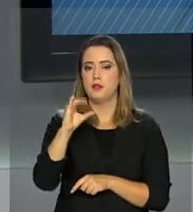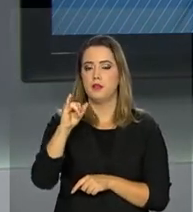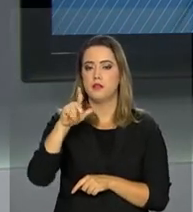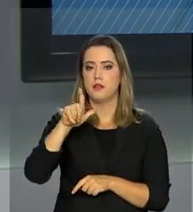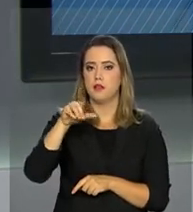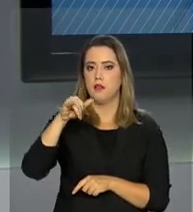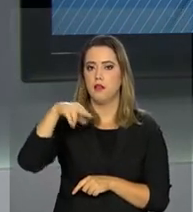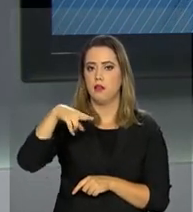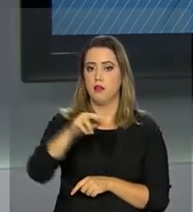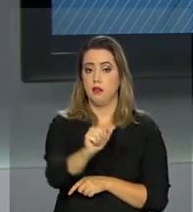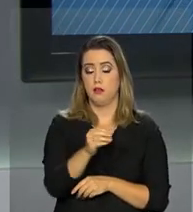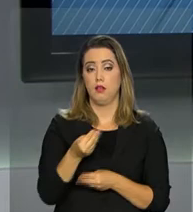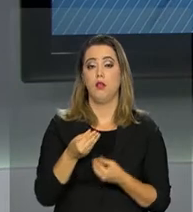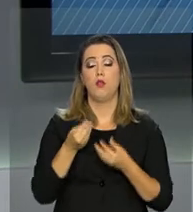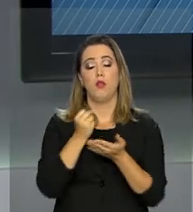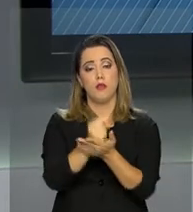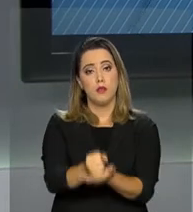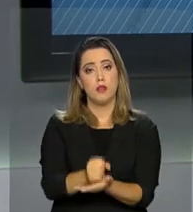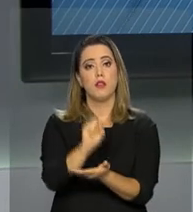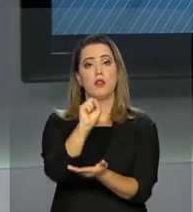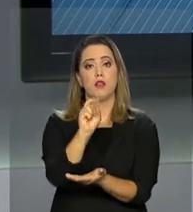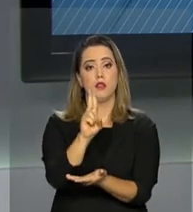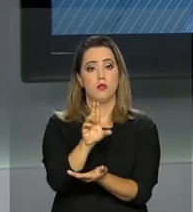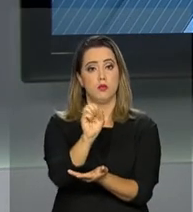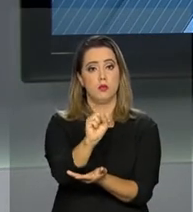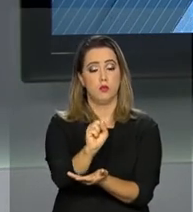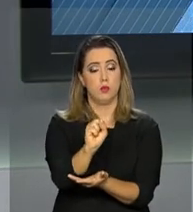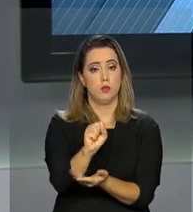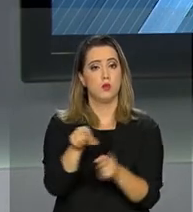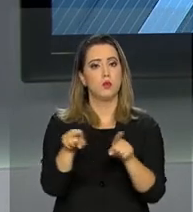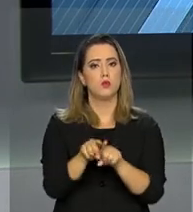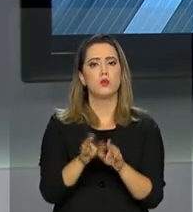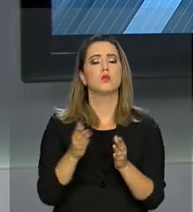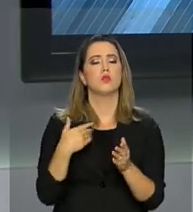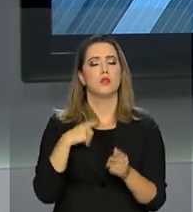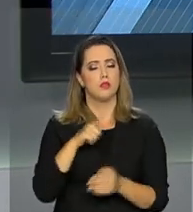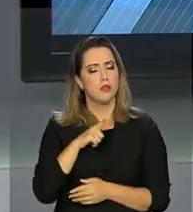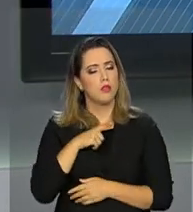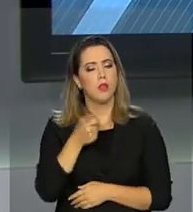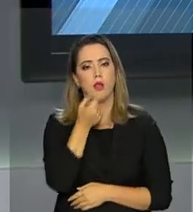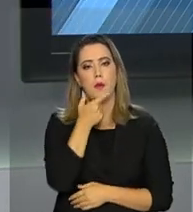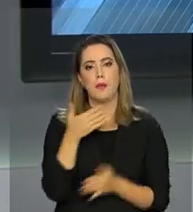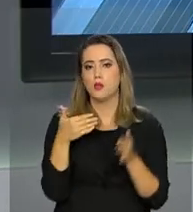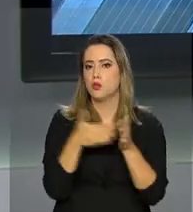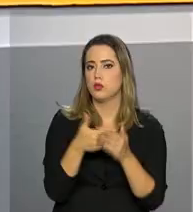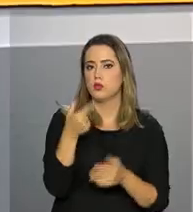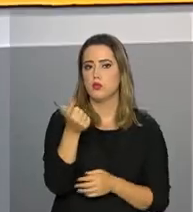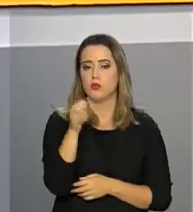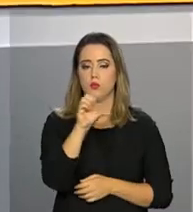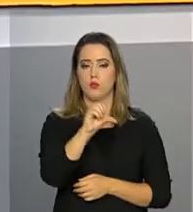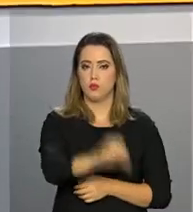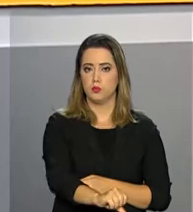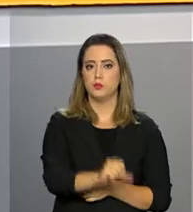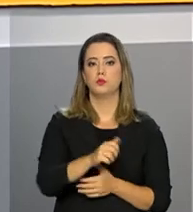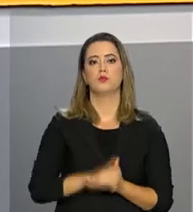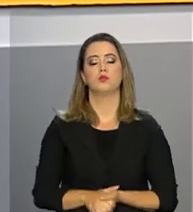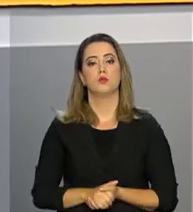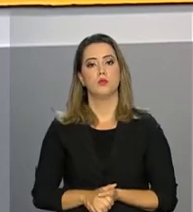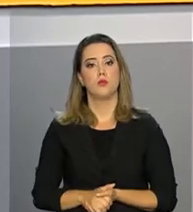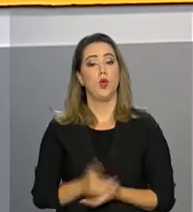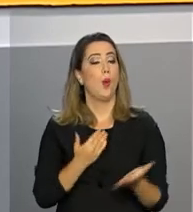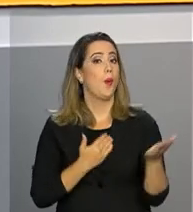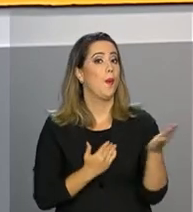barros garantiu o abastecimento de penicilina na rede pública de saúde até 2019 começa amanhã